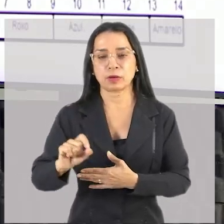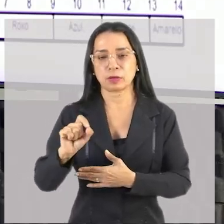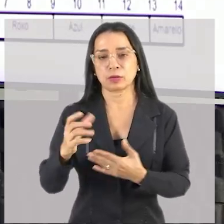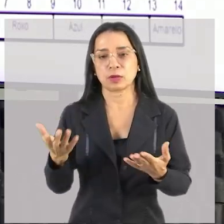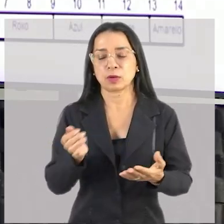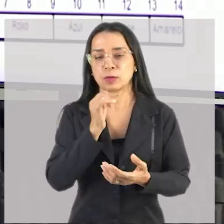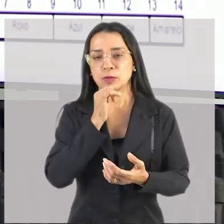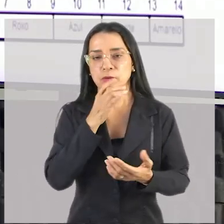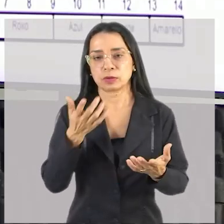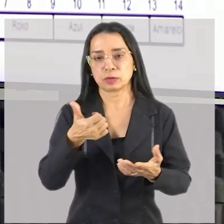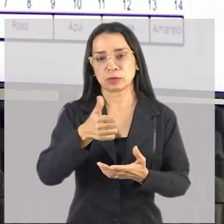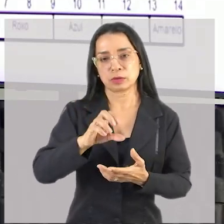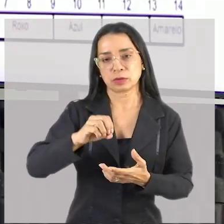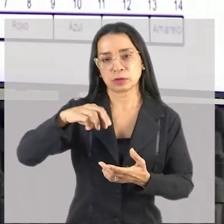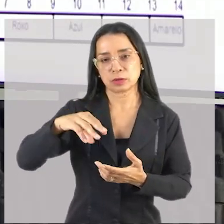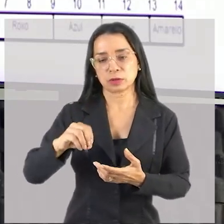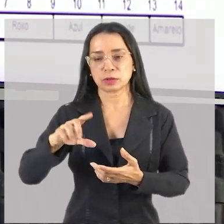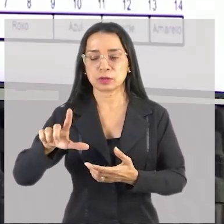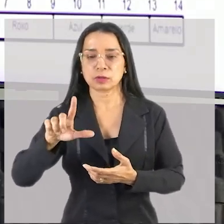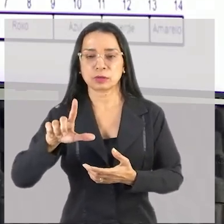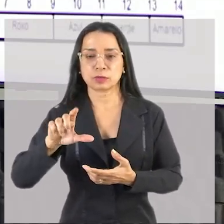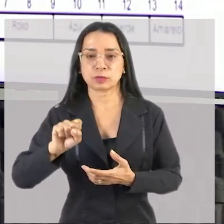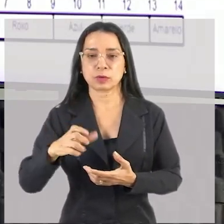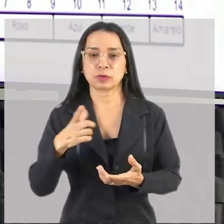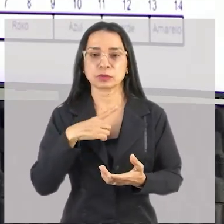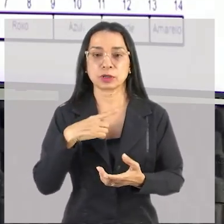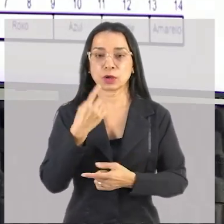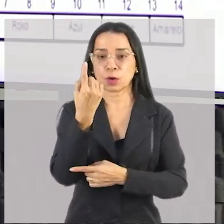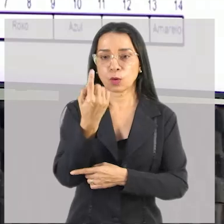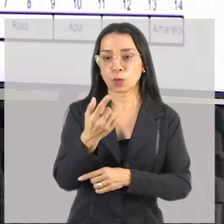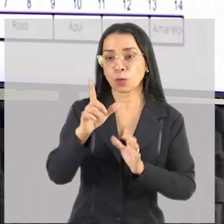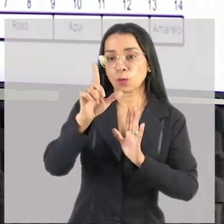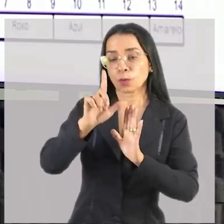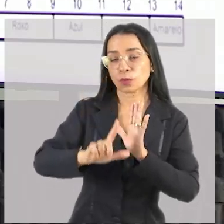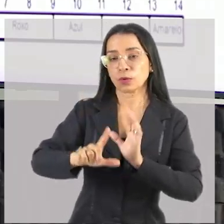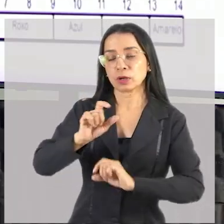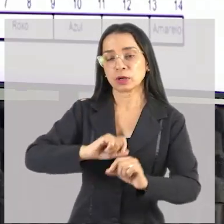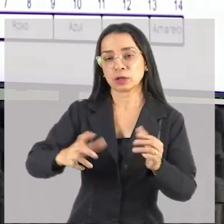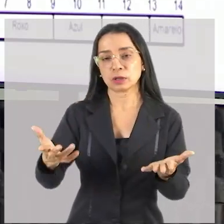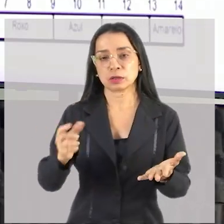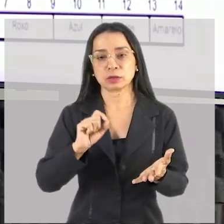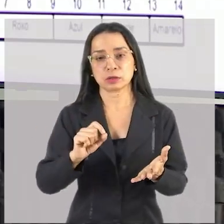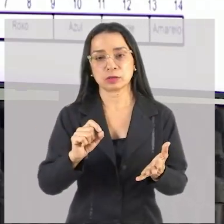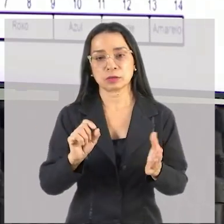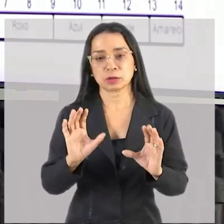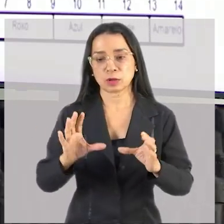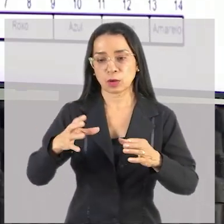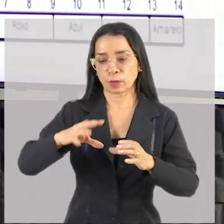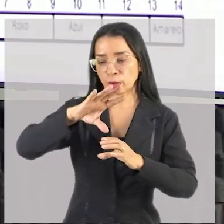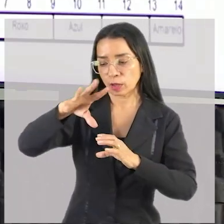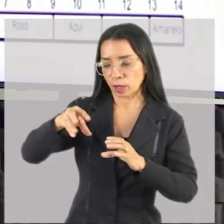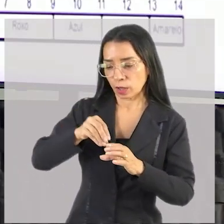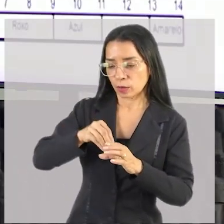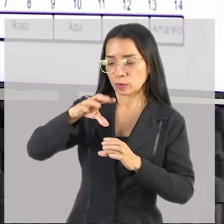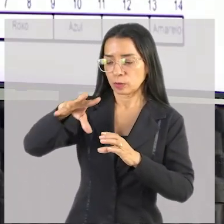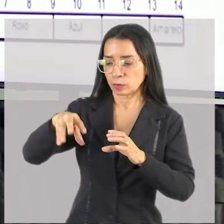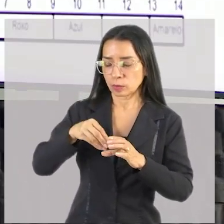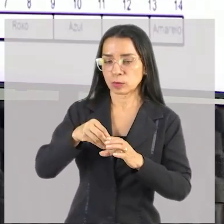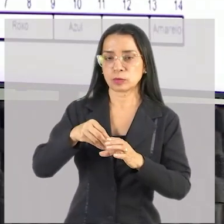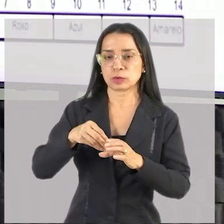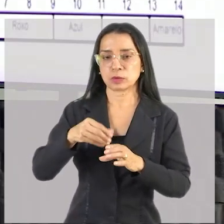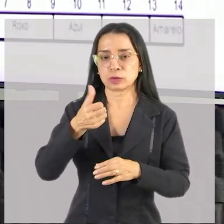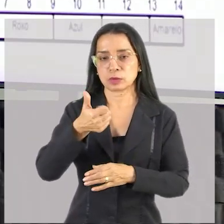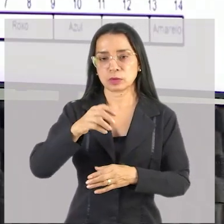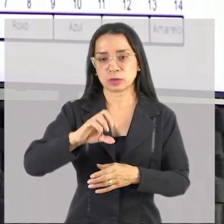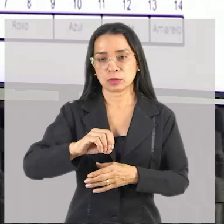Vamos supor que esses 10 mols eu tenha em 1 litro. Isso vai te dar uma concentração